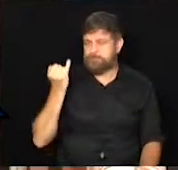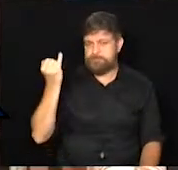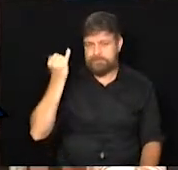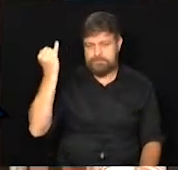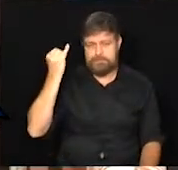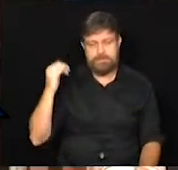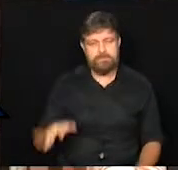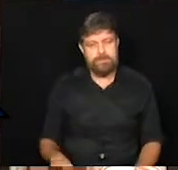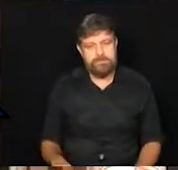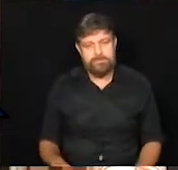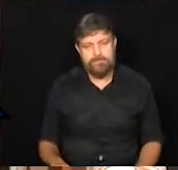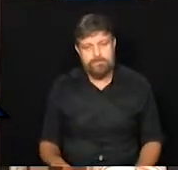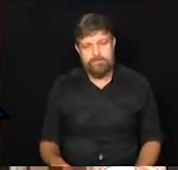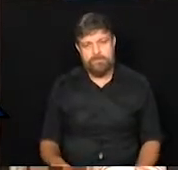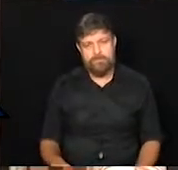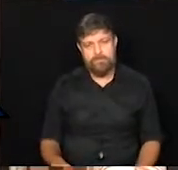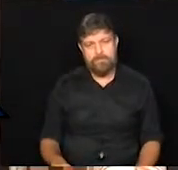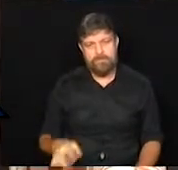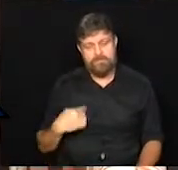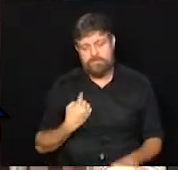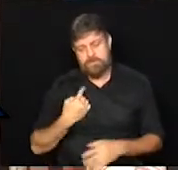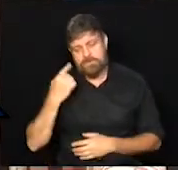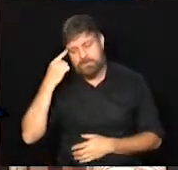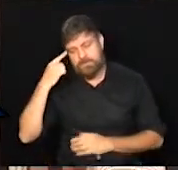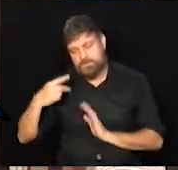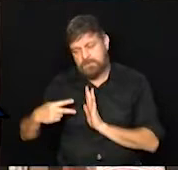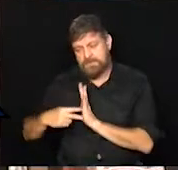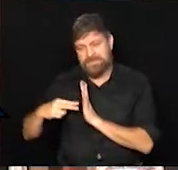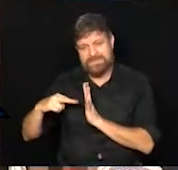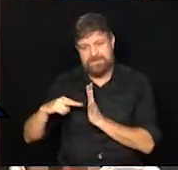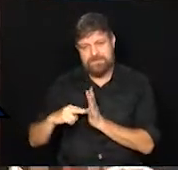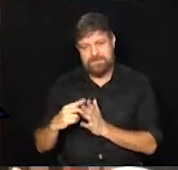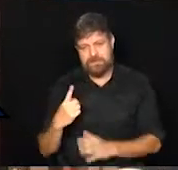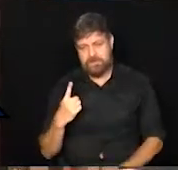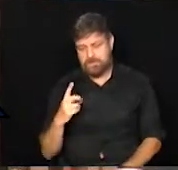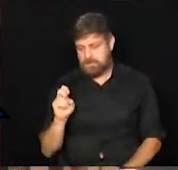completa, do ponto de vista do que significa esses 15 anos